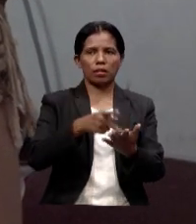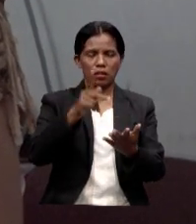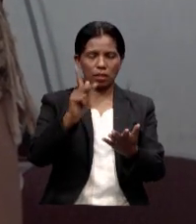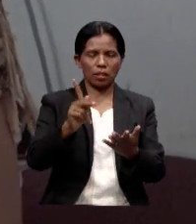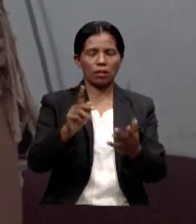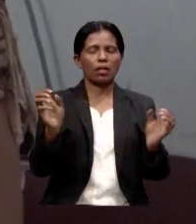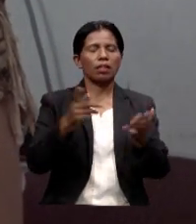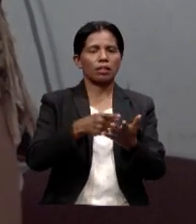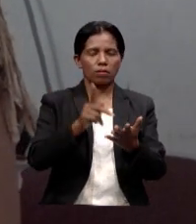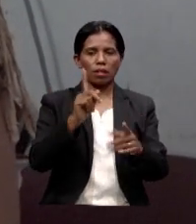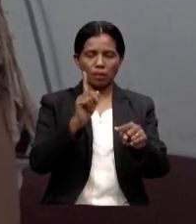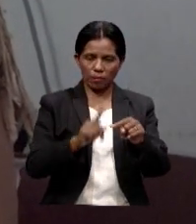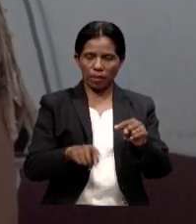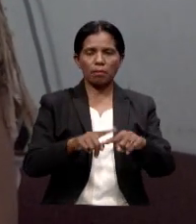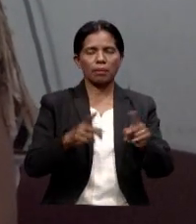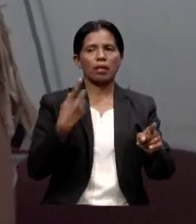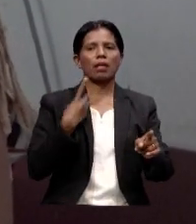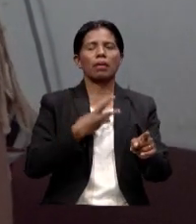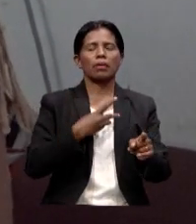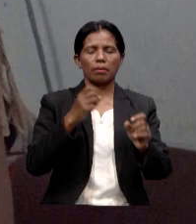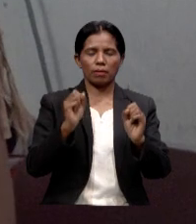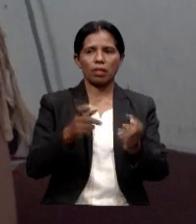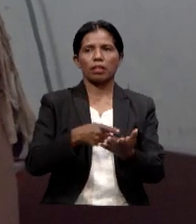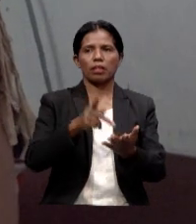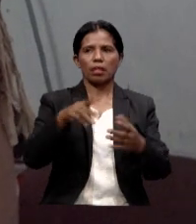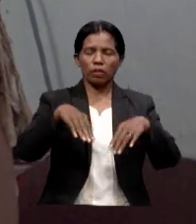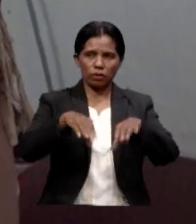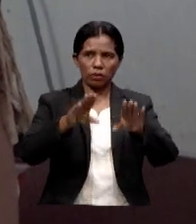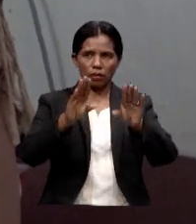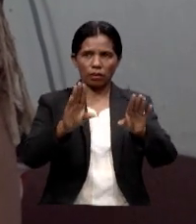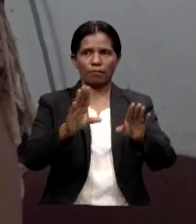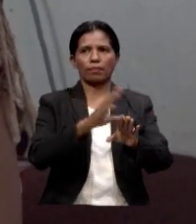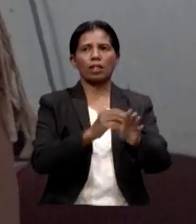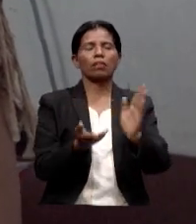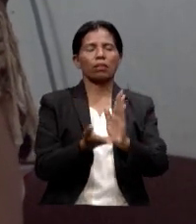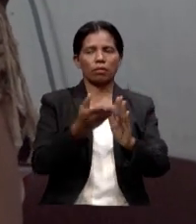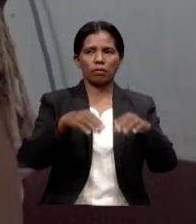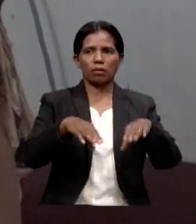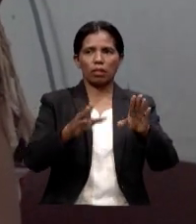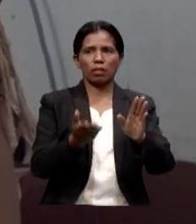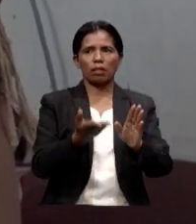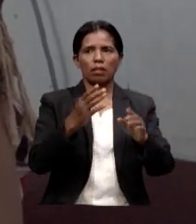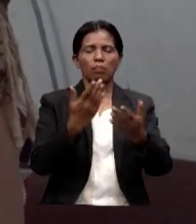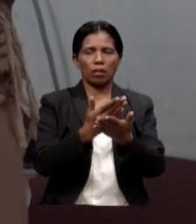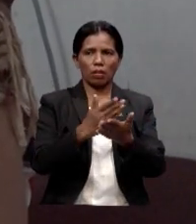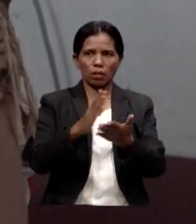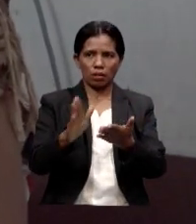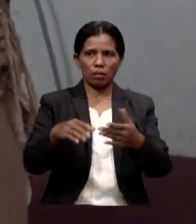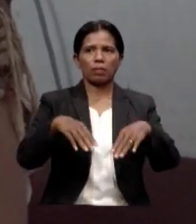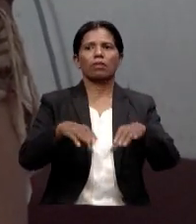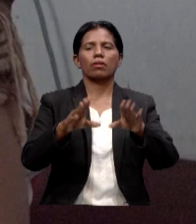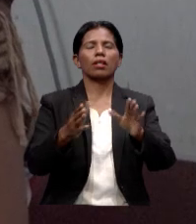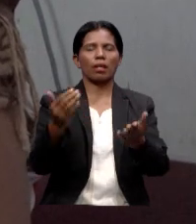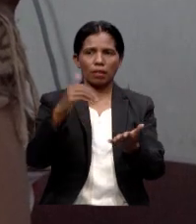bele, ami bele selu, cuman ami hanoin vali atu faang vali ho presu ida as ni, customer bele hola vali, bele faang vali